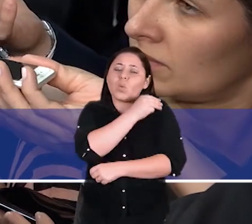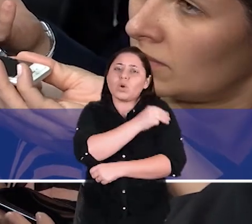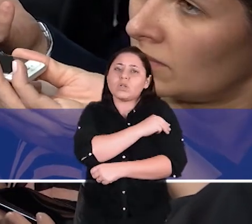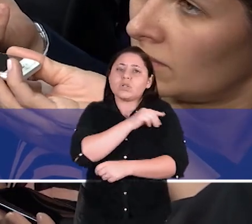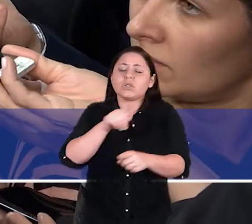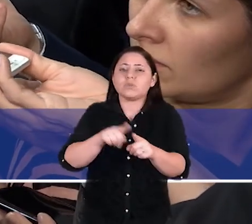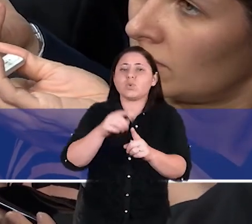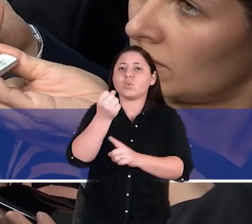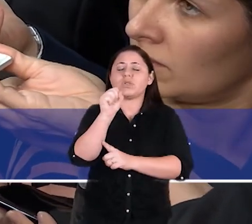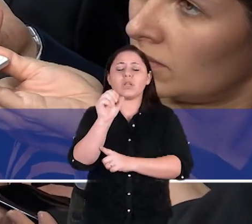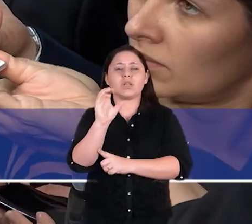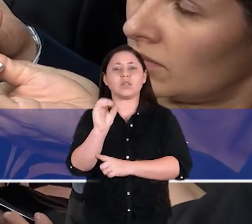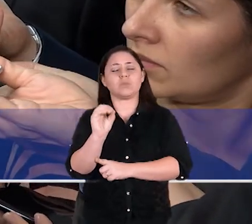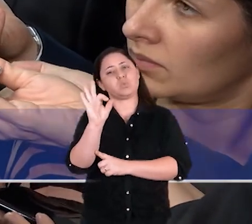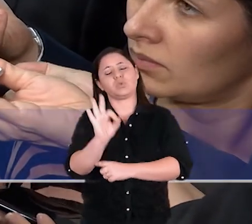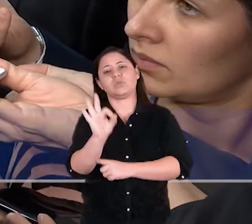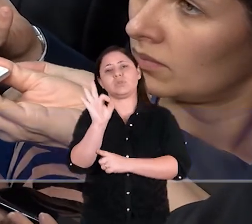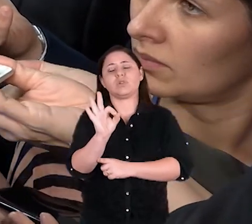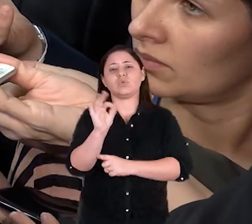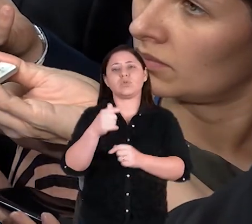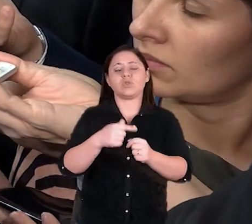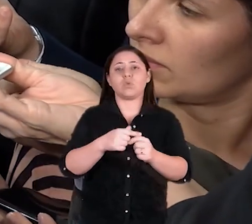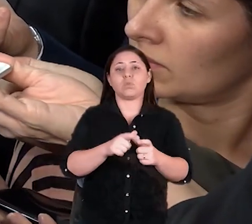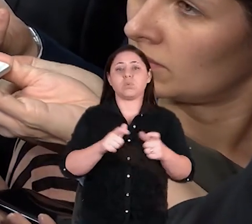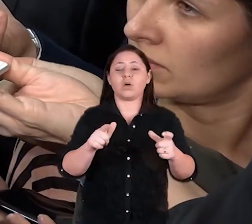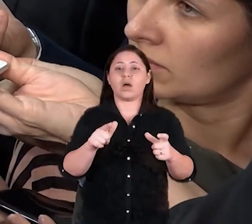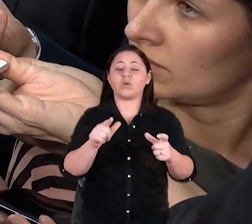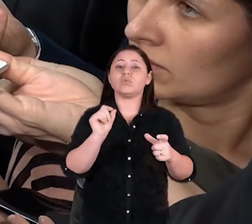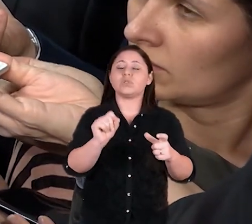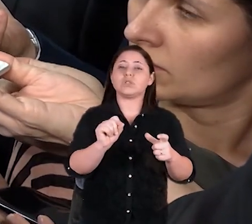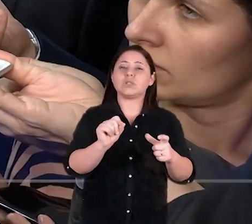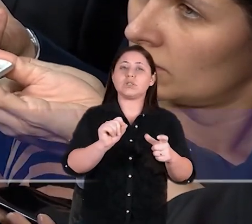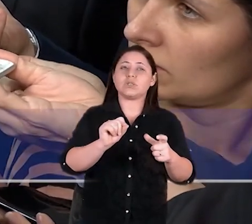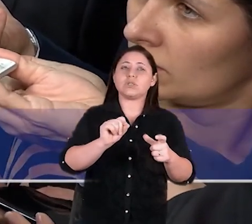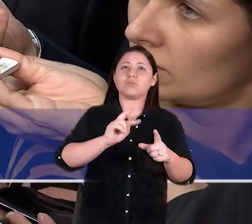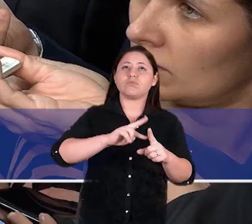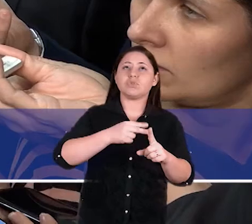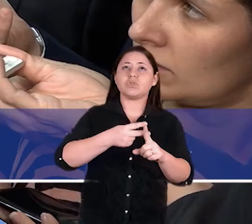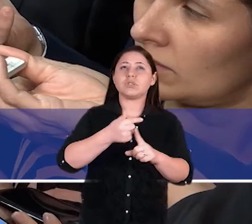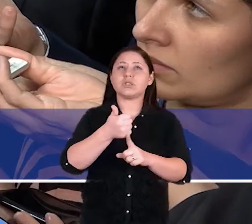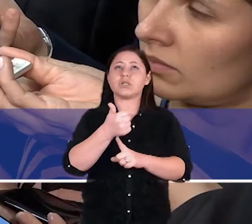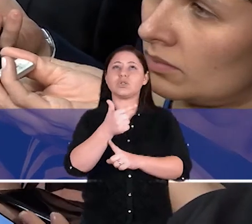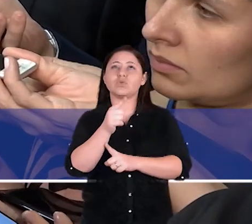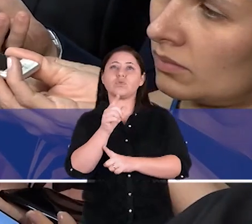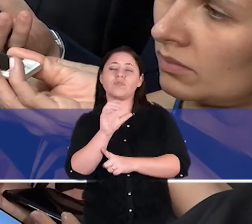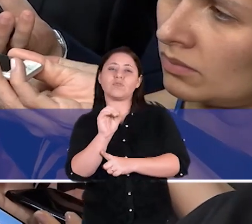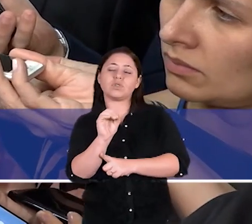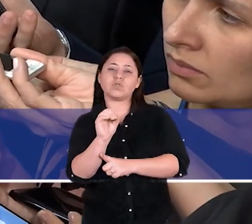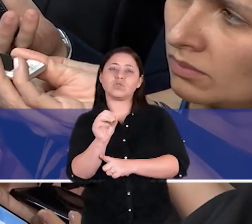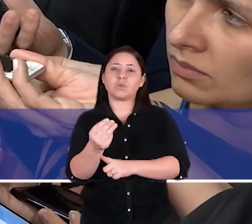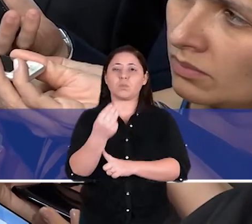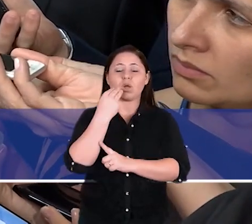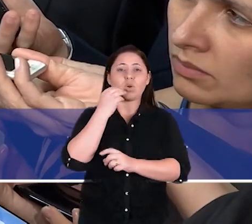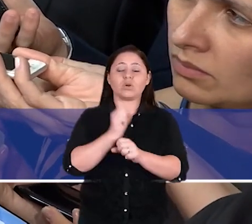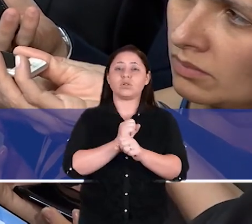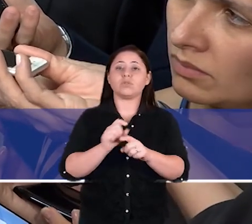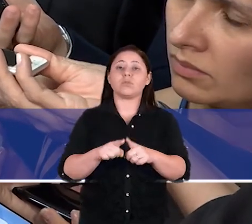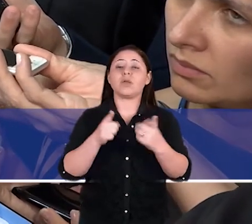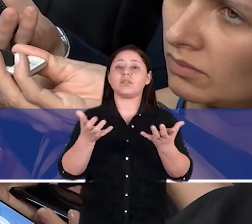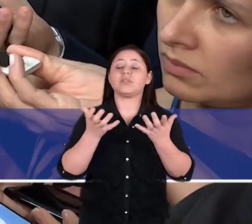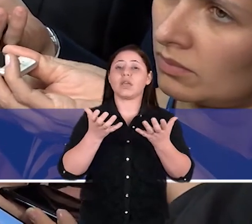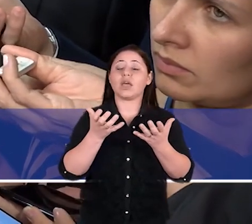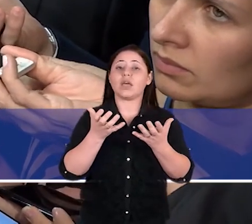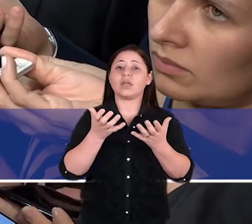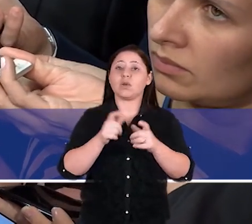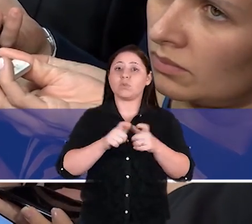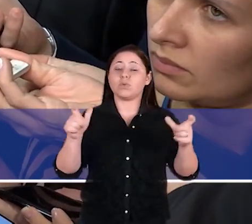Nós podemos chegar a um incremento, pelo aumento da gasolina, de 120 milhões ano. Mas